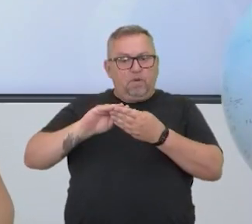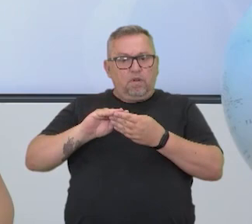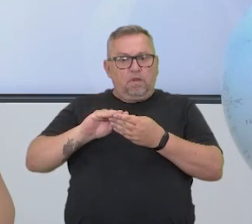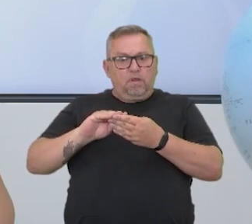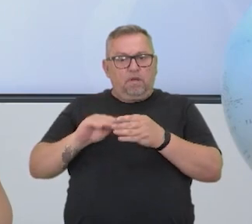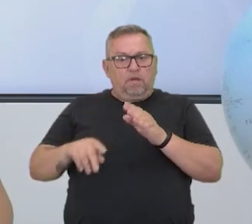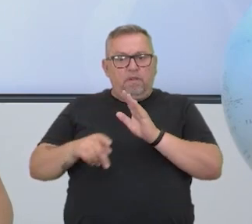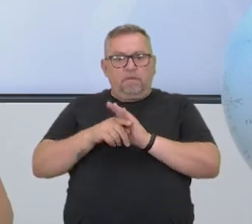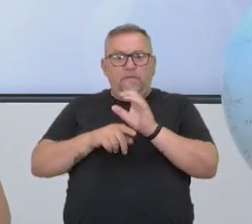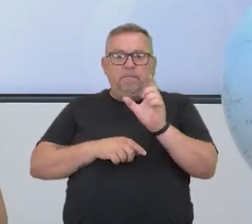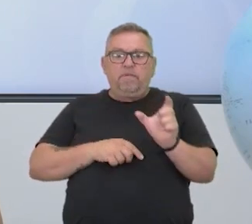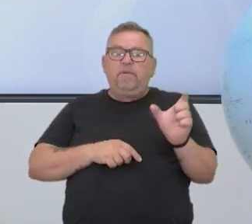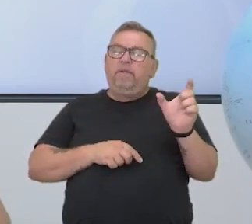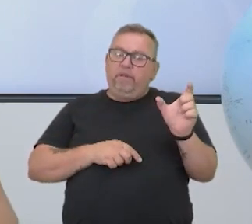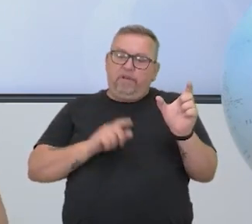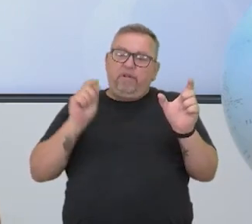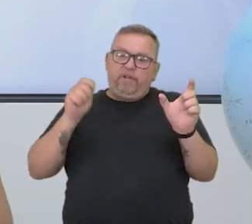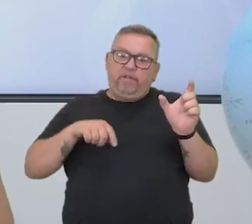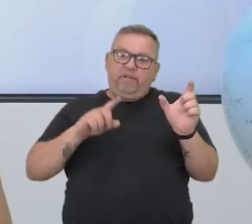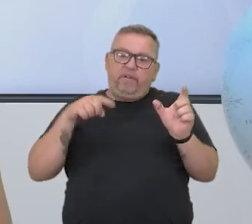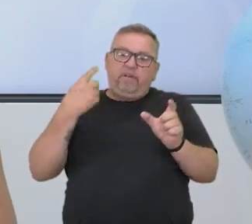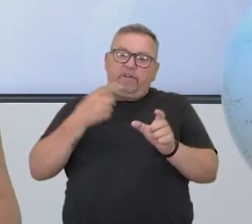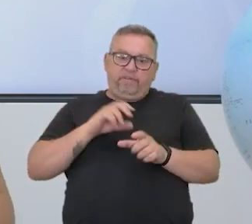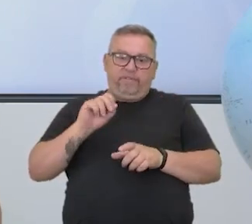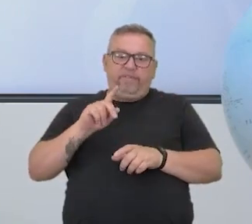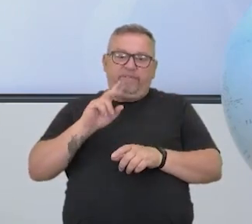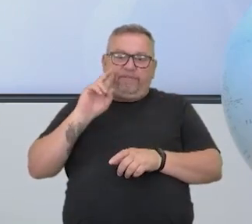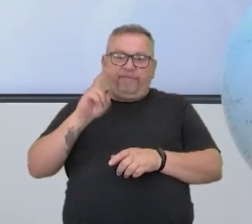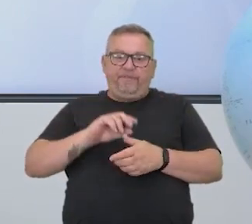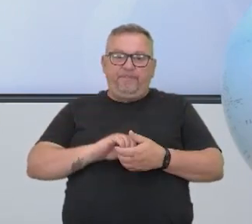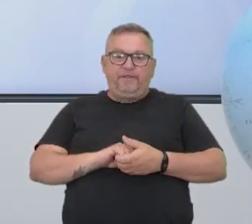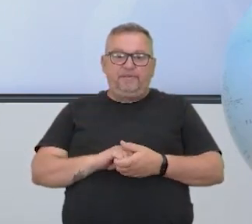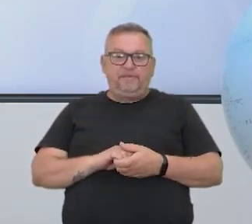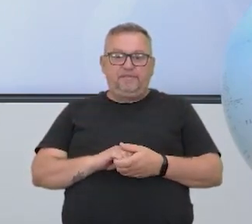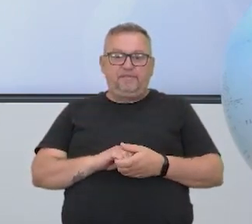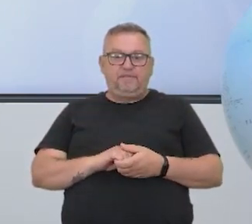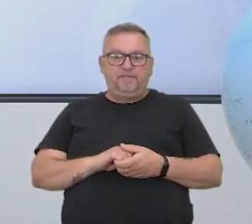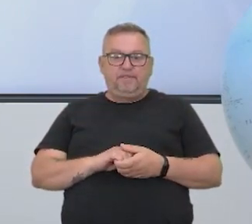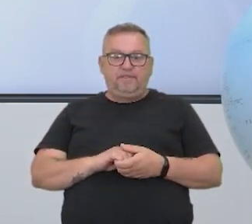parte que cabe aqui para nós, belezinha? Vamos assistir?